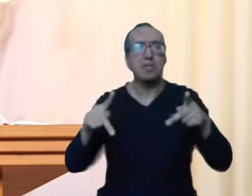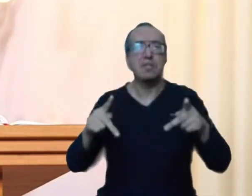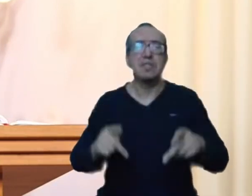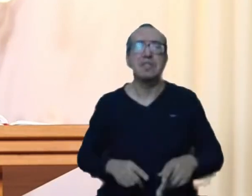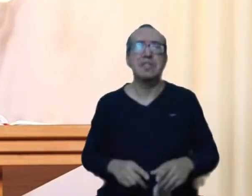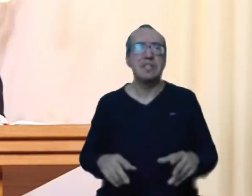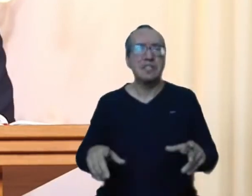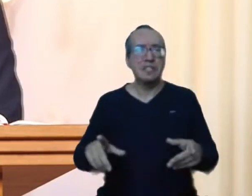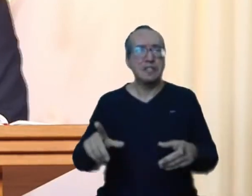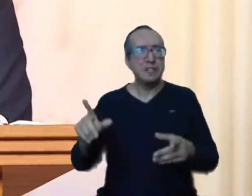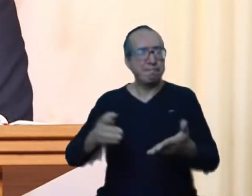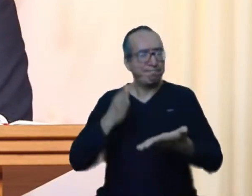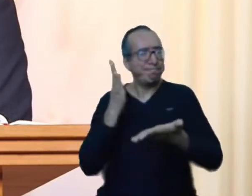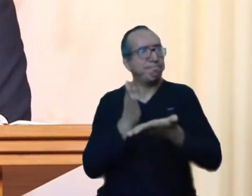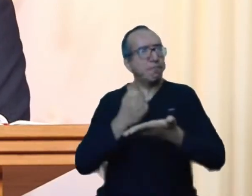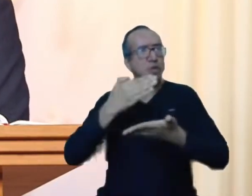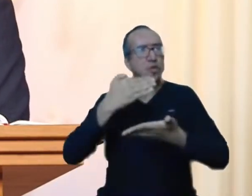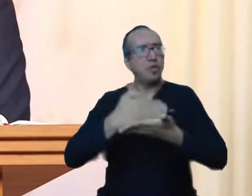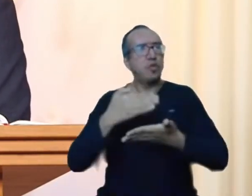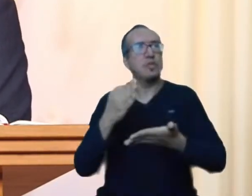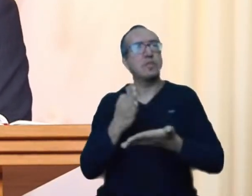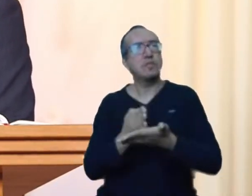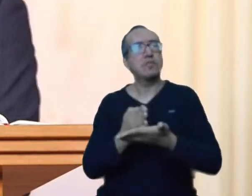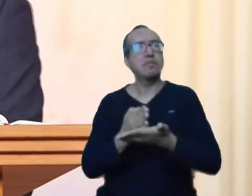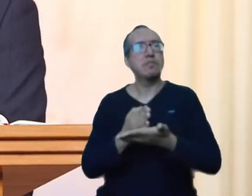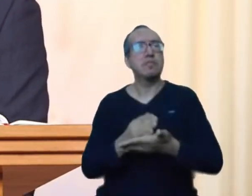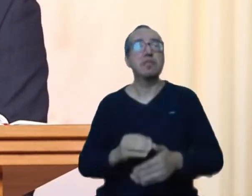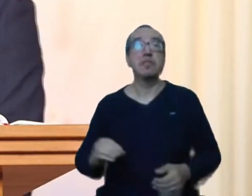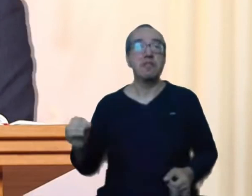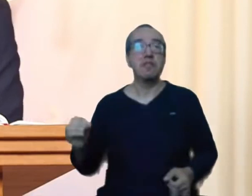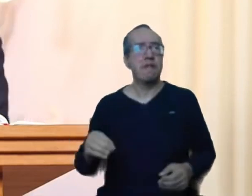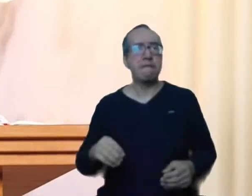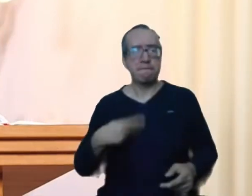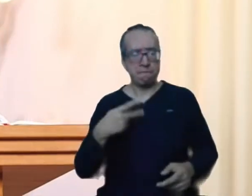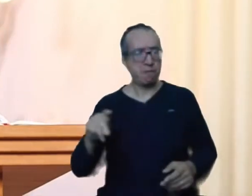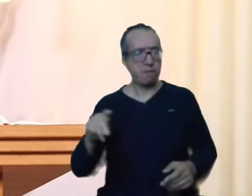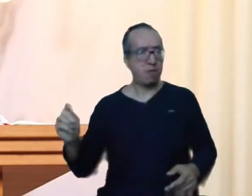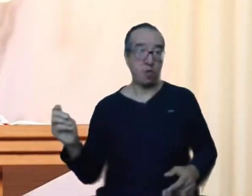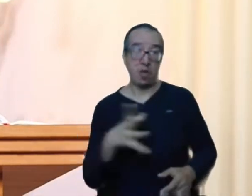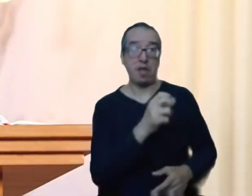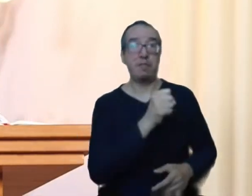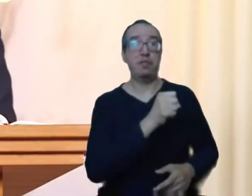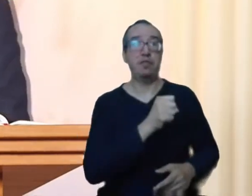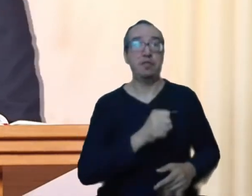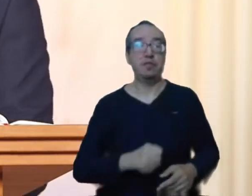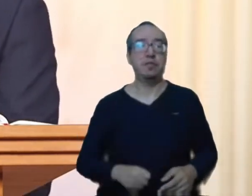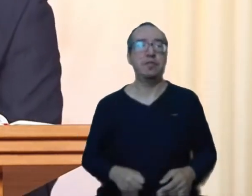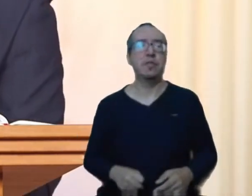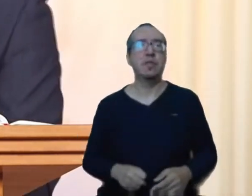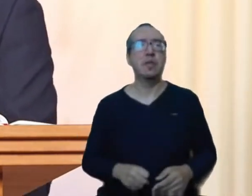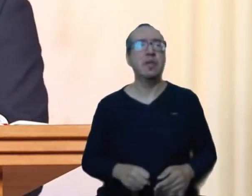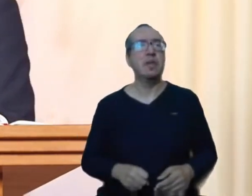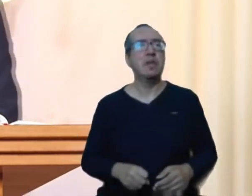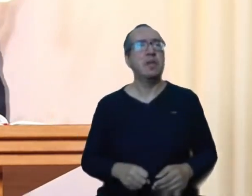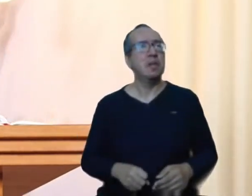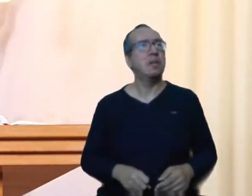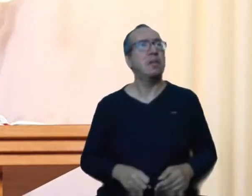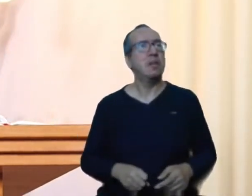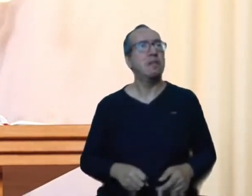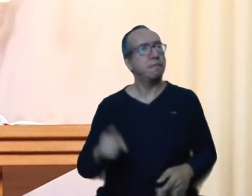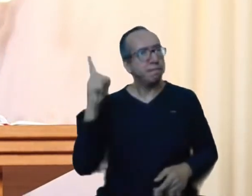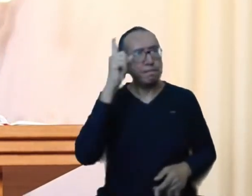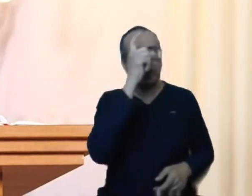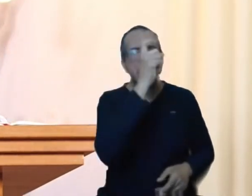questão de comodidade. É difícil você ver um pregador hoje fazer a conferência como